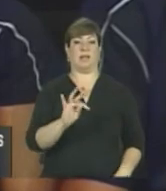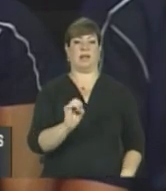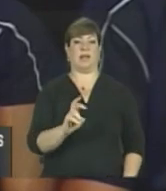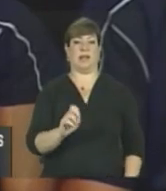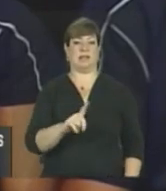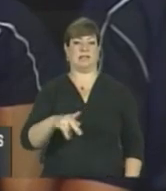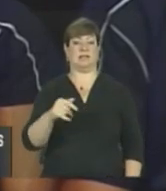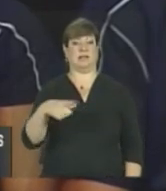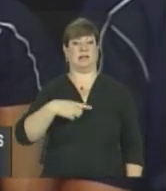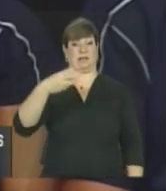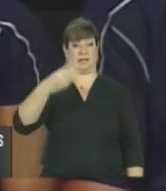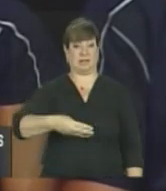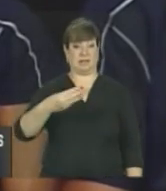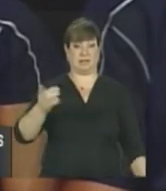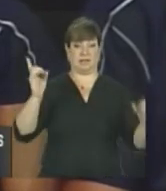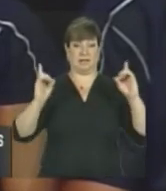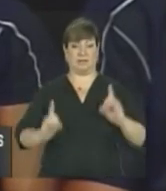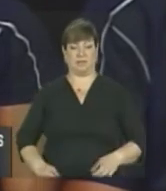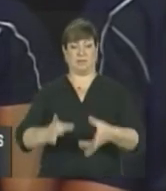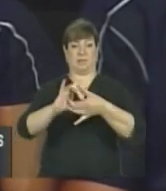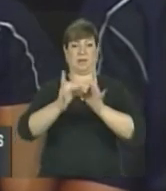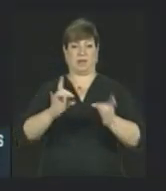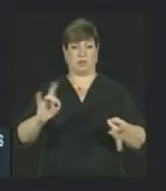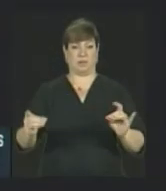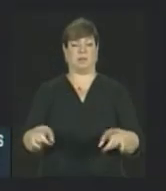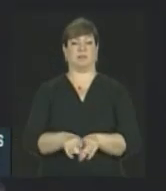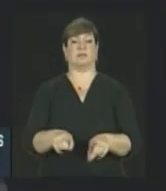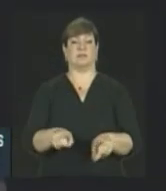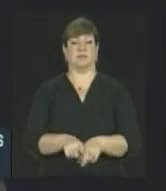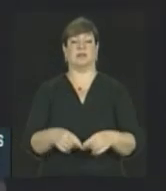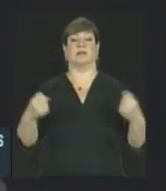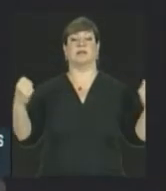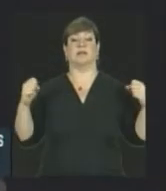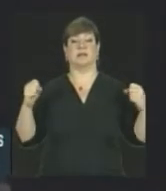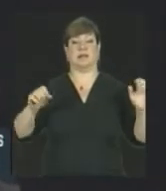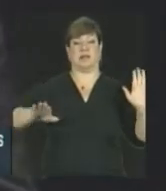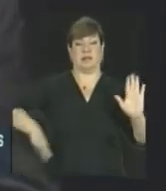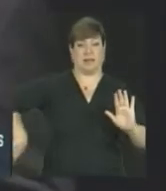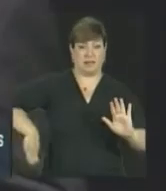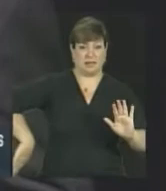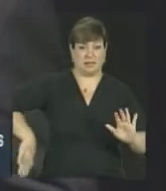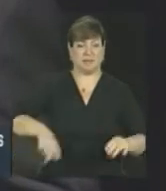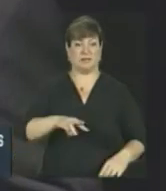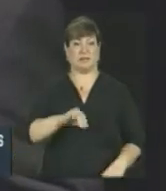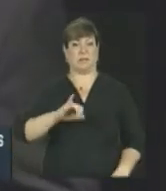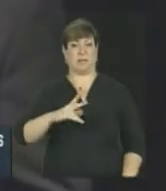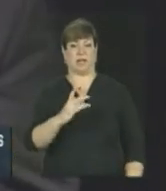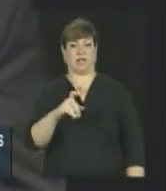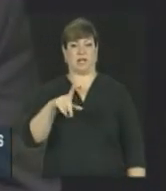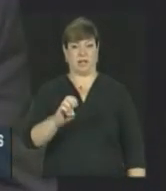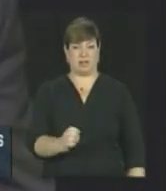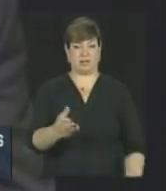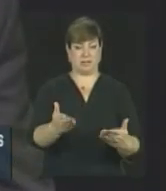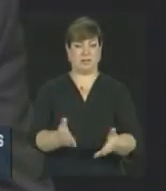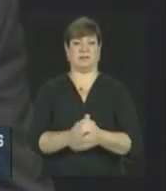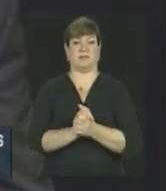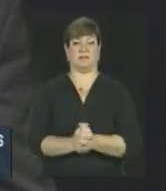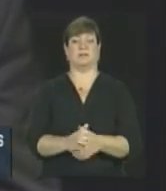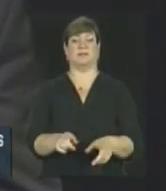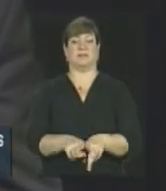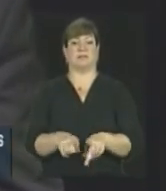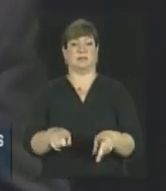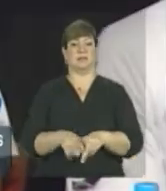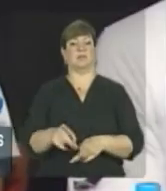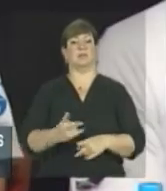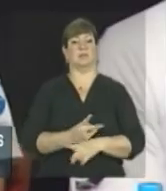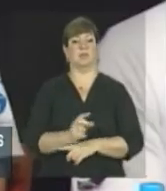Paralimpíada. O atleta da natação, Michele Neinhardt, em busca também